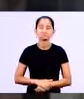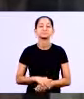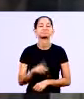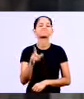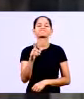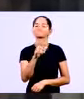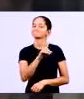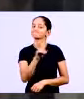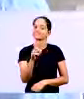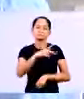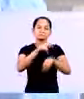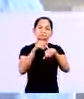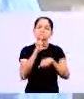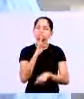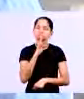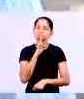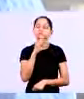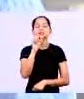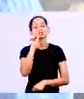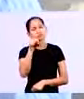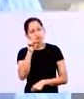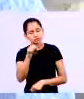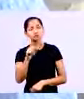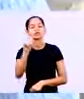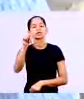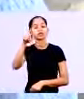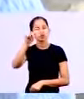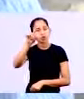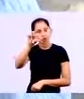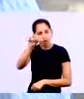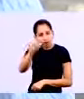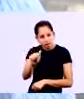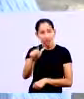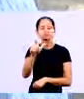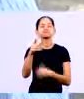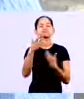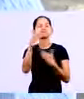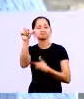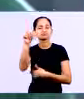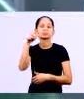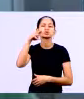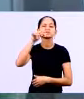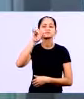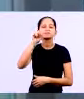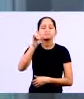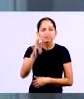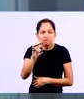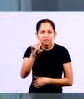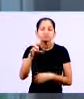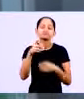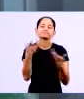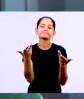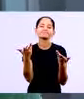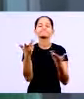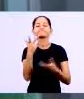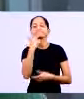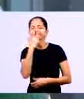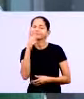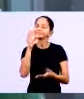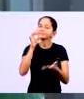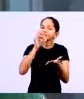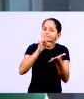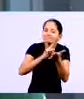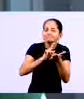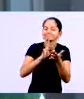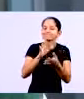Não. Sim, Angola e Moçambique, eu acho. Olha, eu não tenho certeza, porque